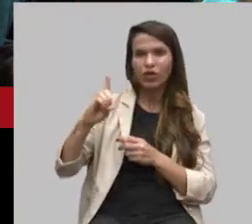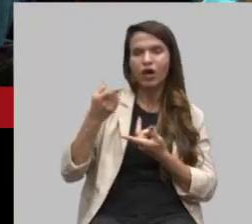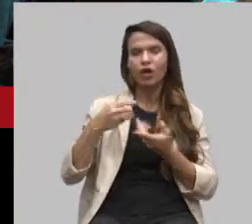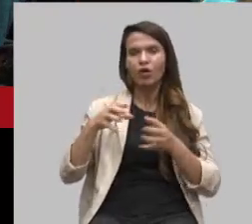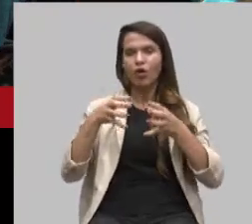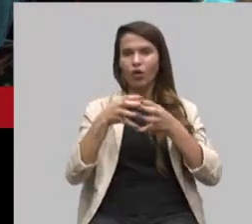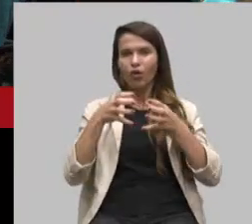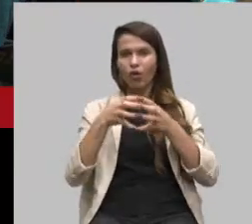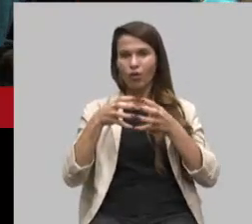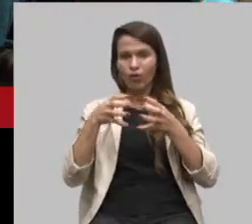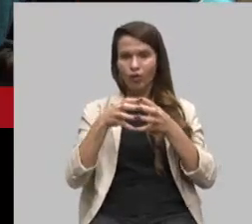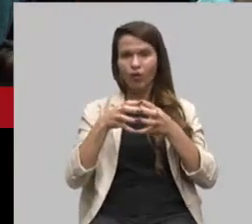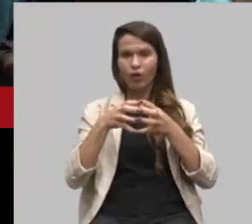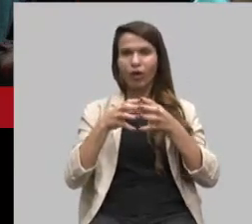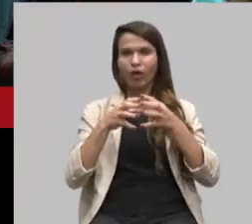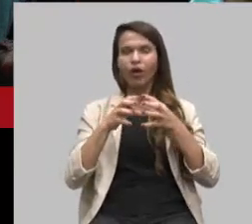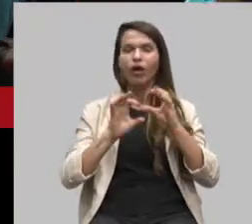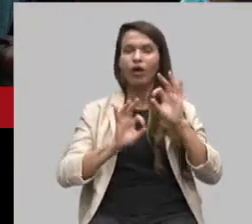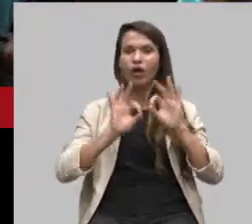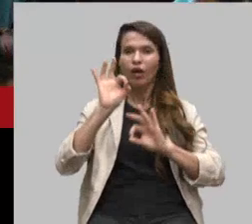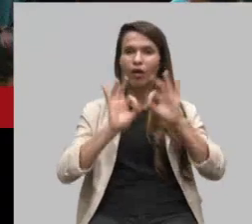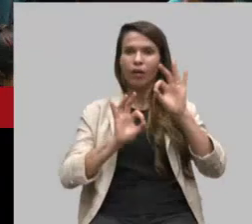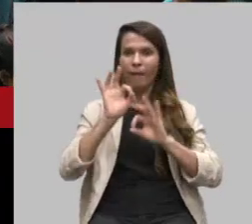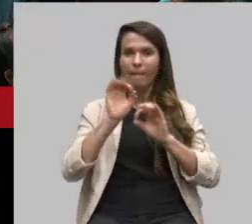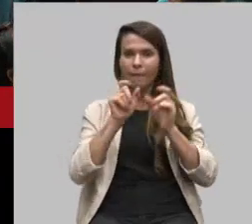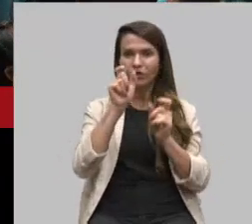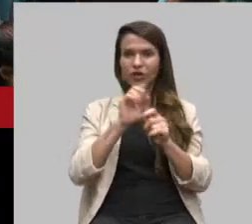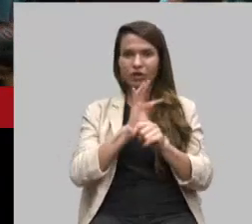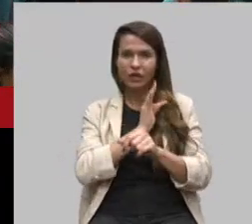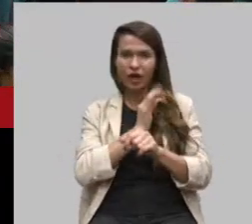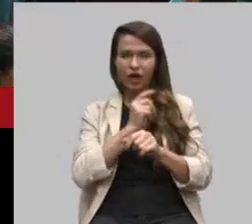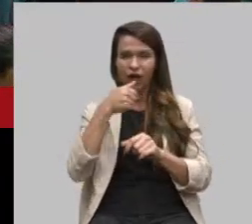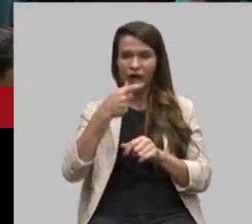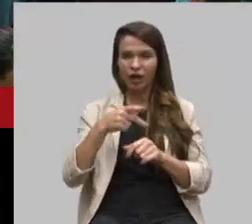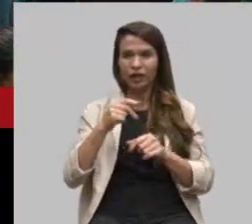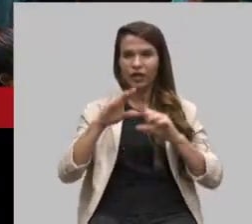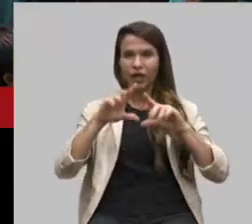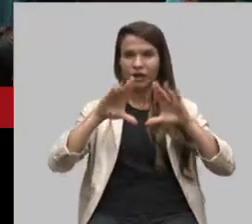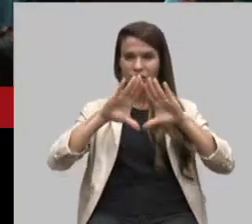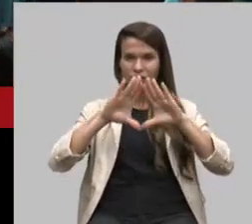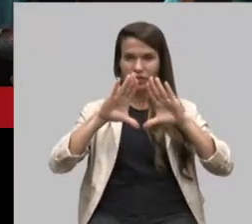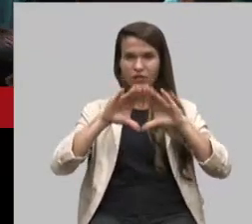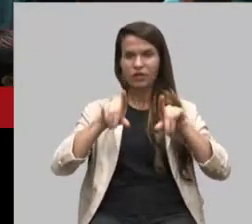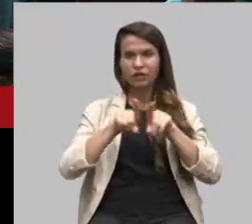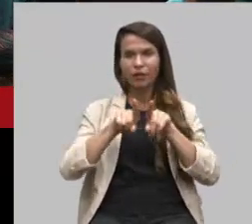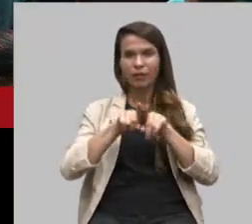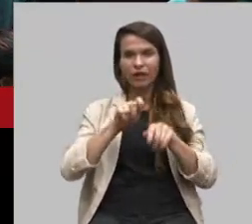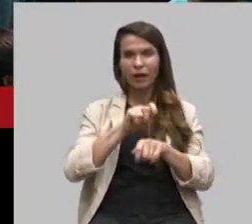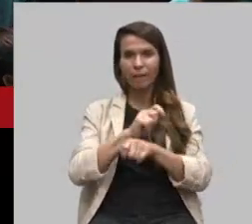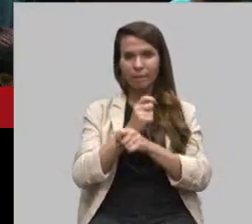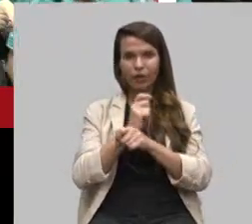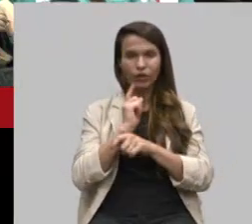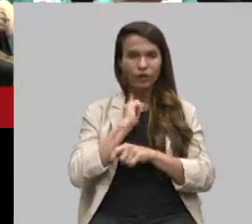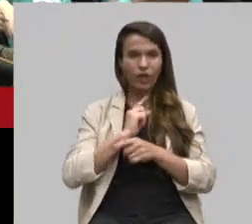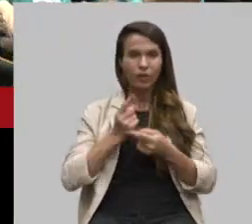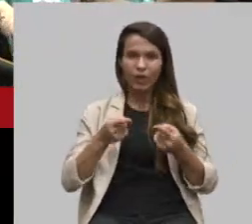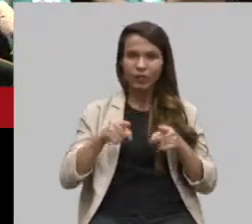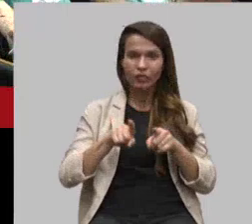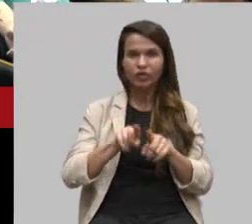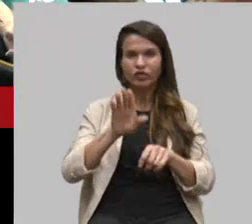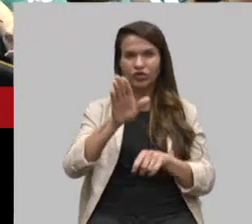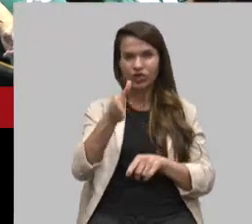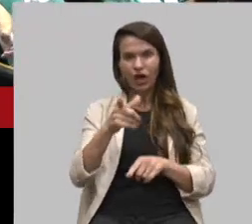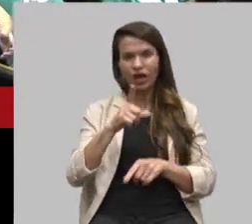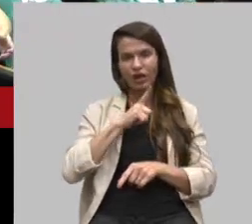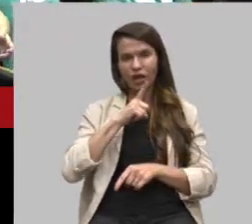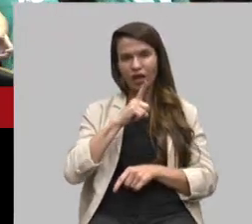formada por pelo pessoal técnico aqui da Assembleia e também da PC Minas é uma parceria que já ocorre